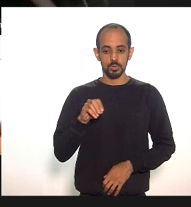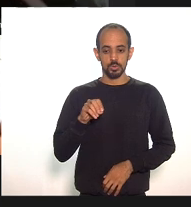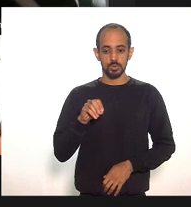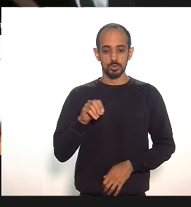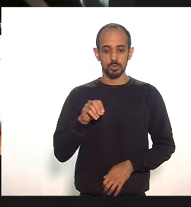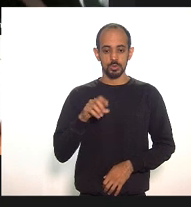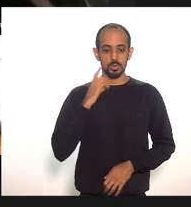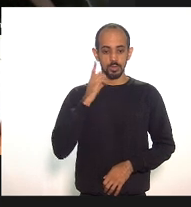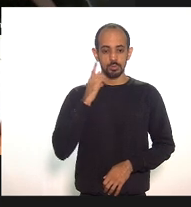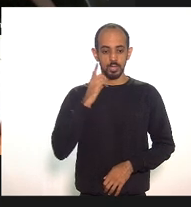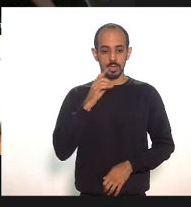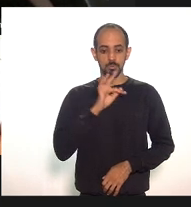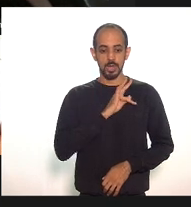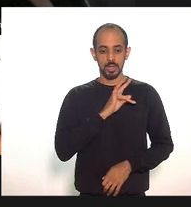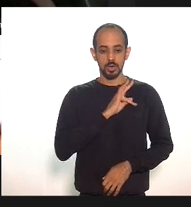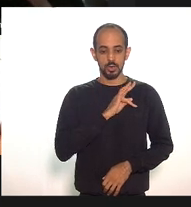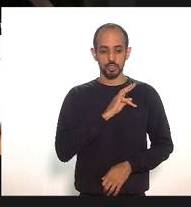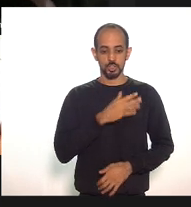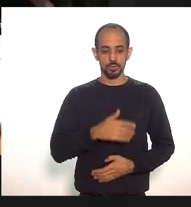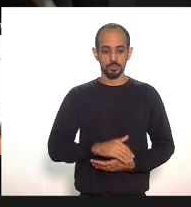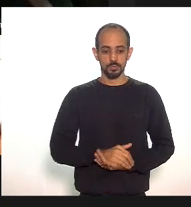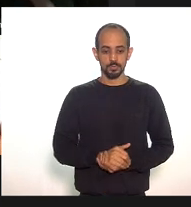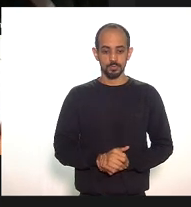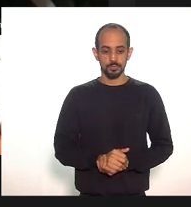a deputada Martha Rocha